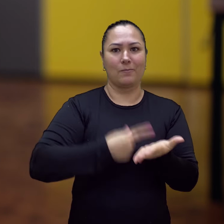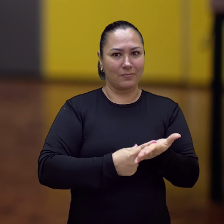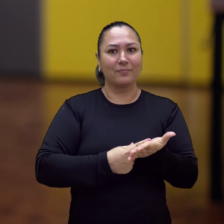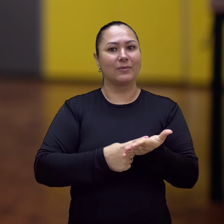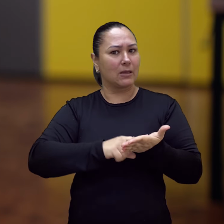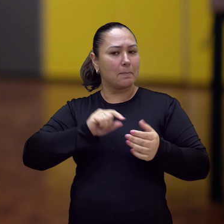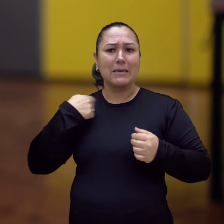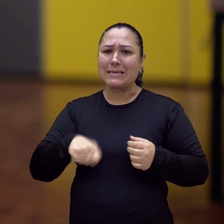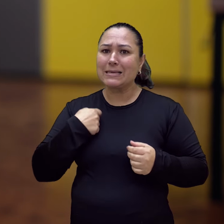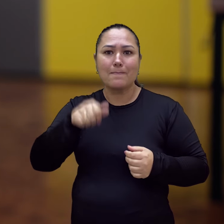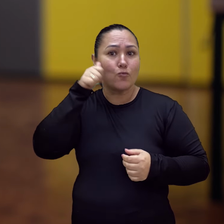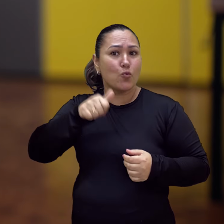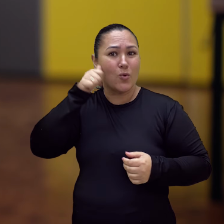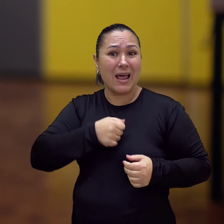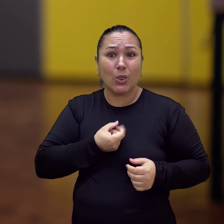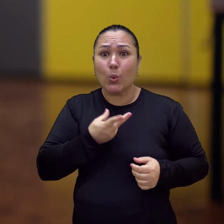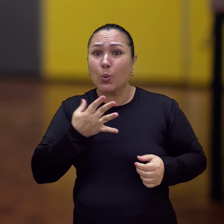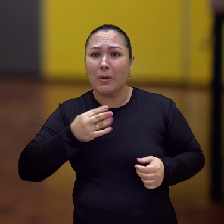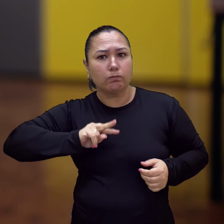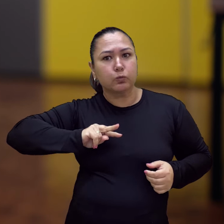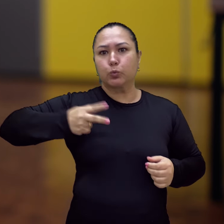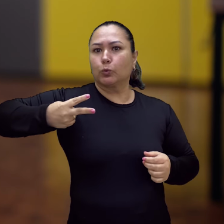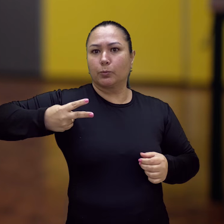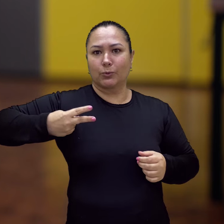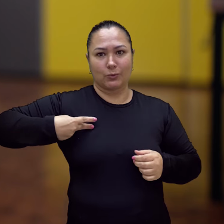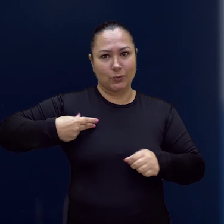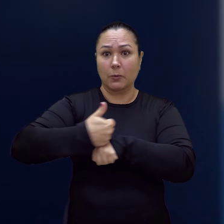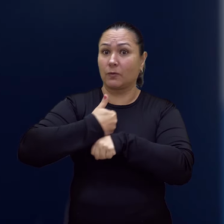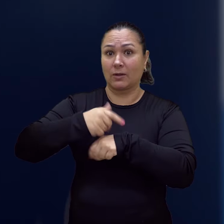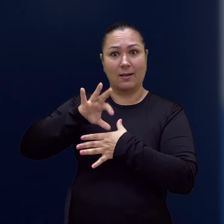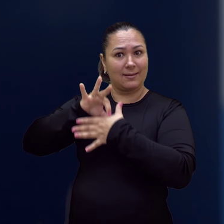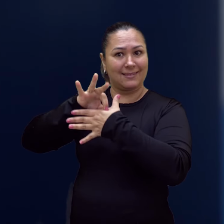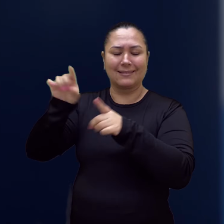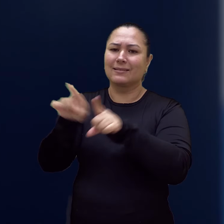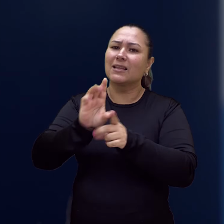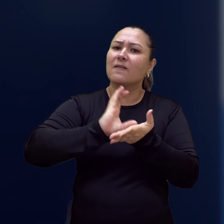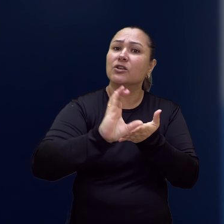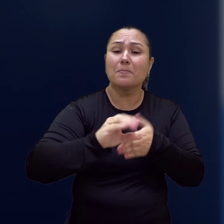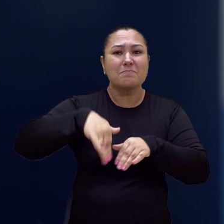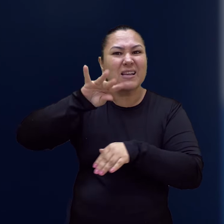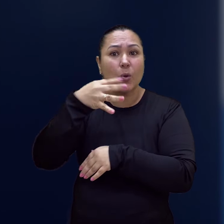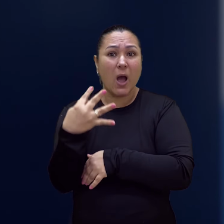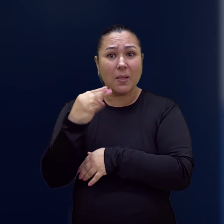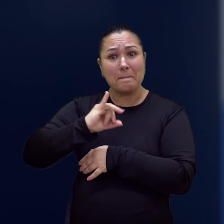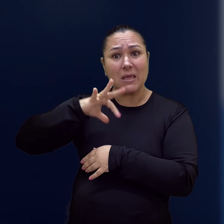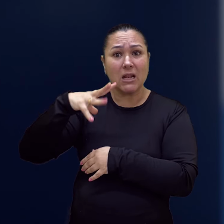nosso compromisso de duplicar o número de mulheres em cargos de liderança. Também investimos mais